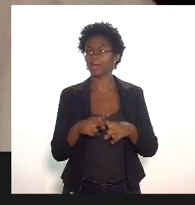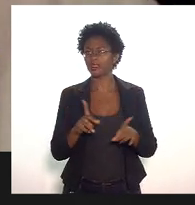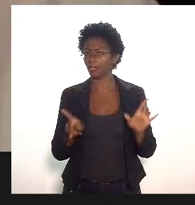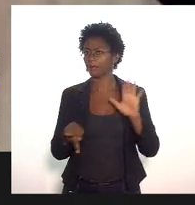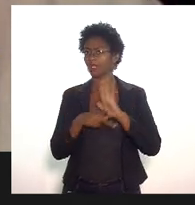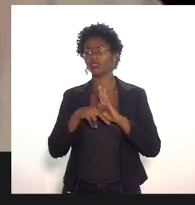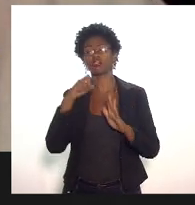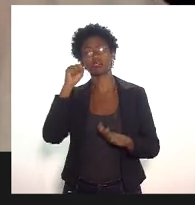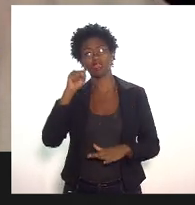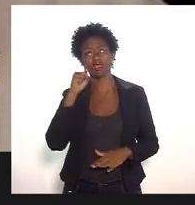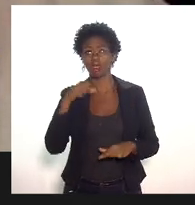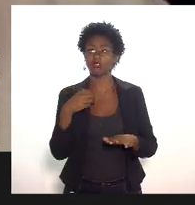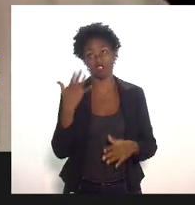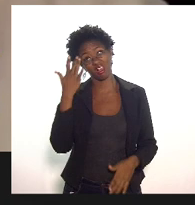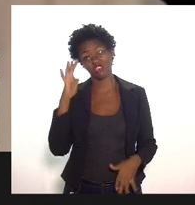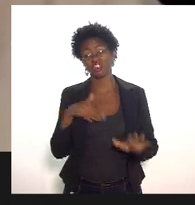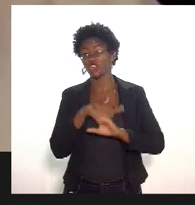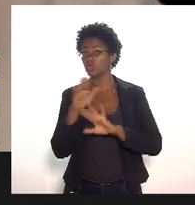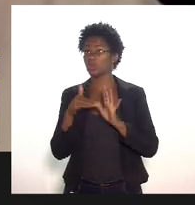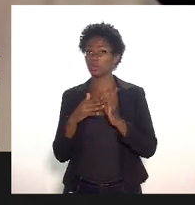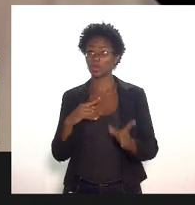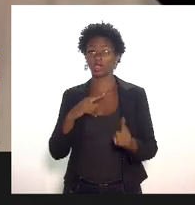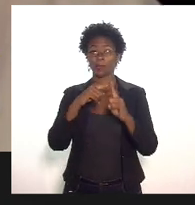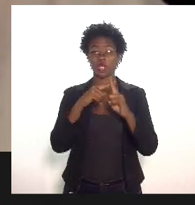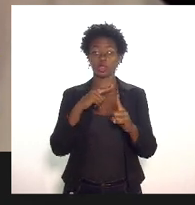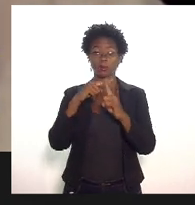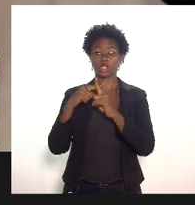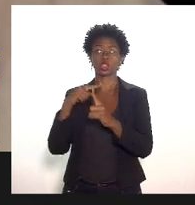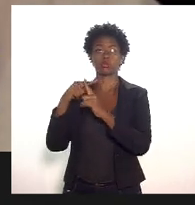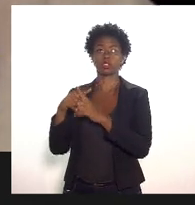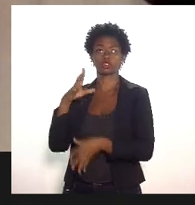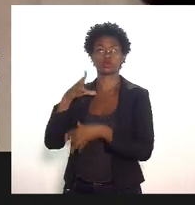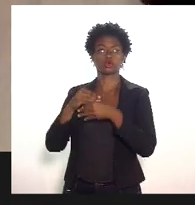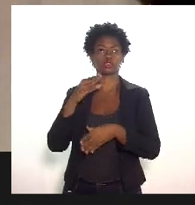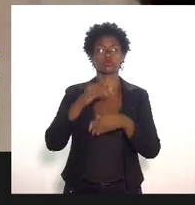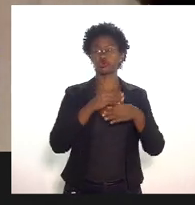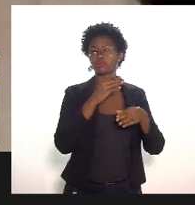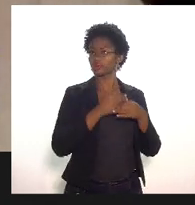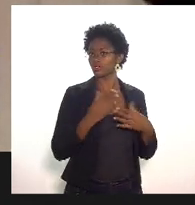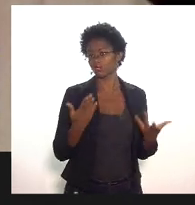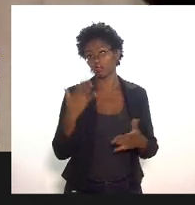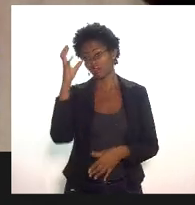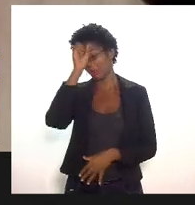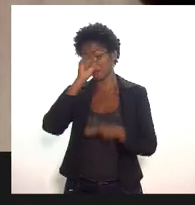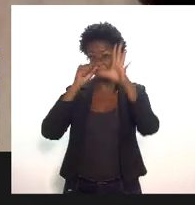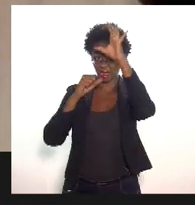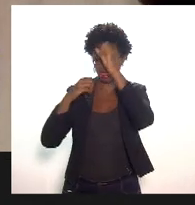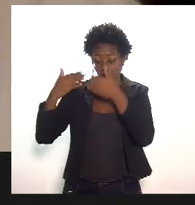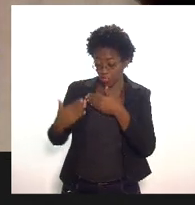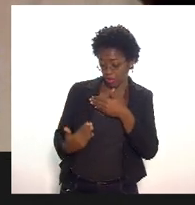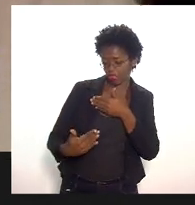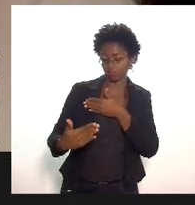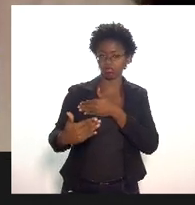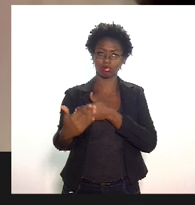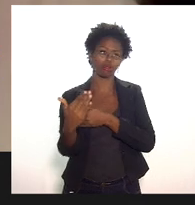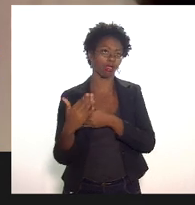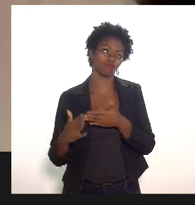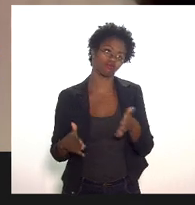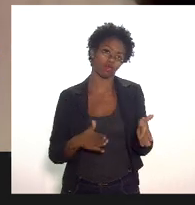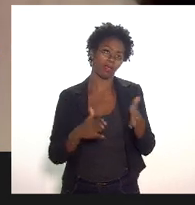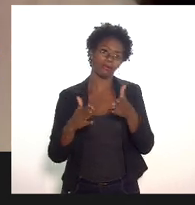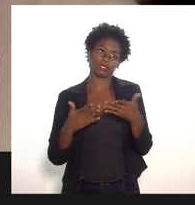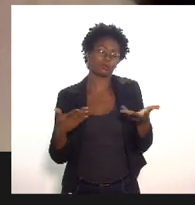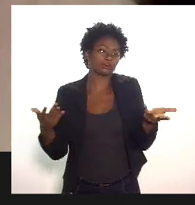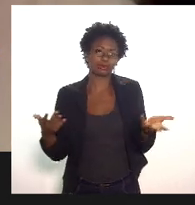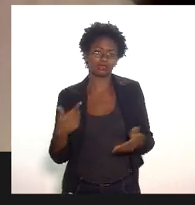vai somando. A gente vai aprendendo no nosso caminho, na nossa caminhada, né? Eu acho que dessa forma vai bem.